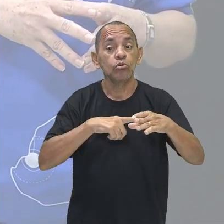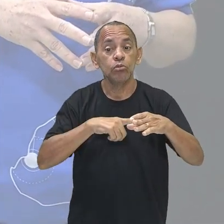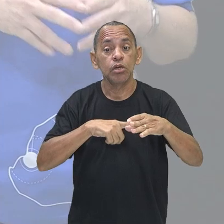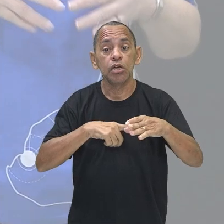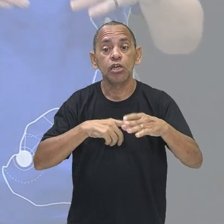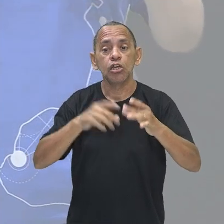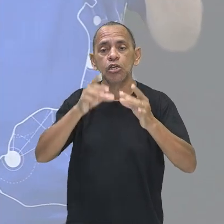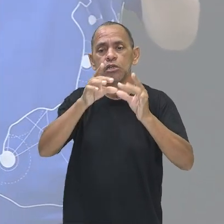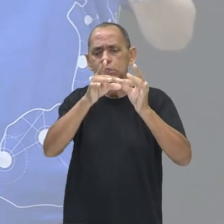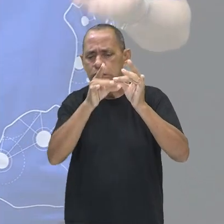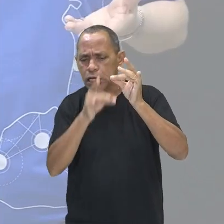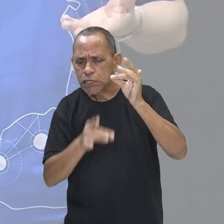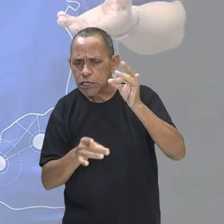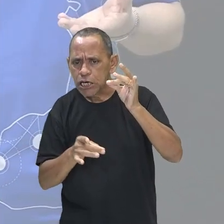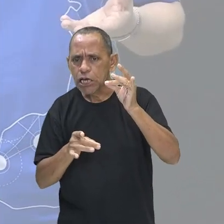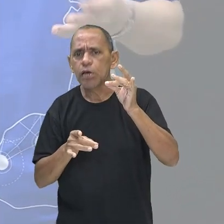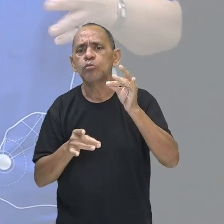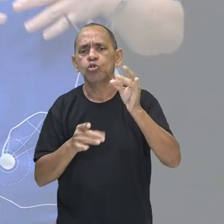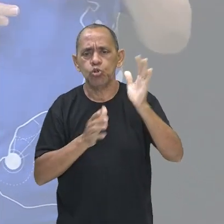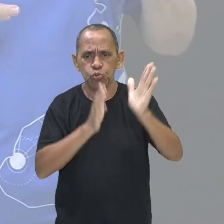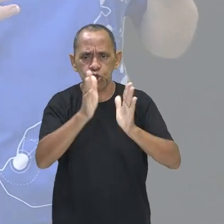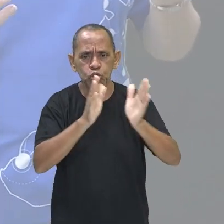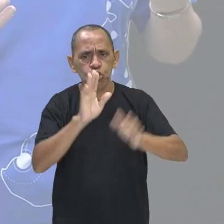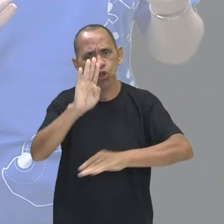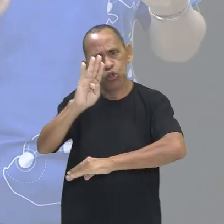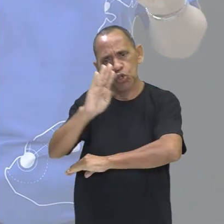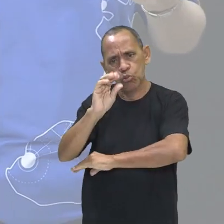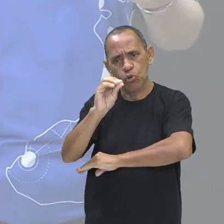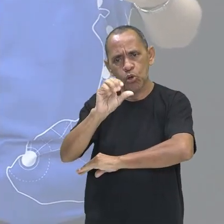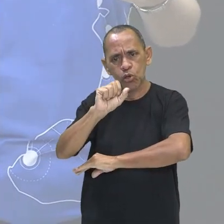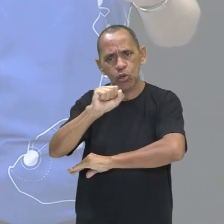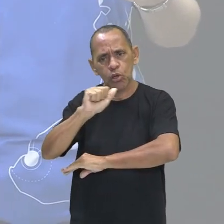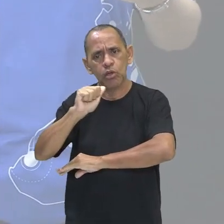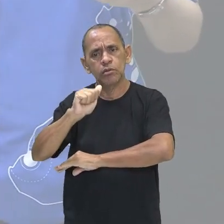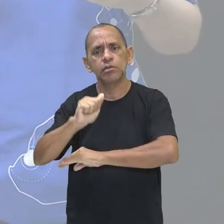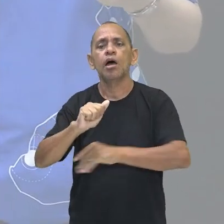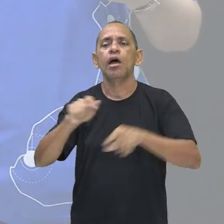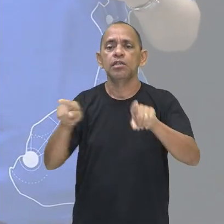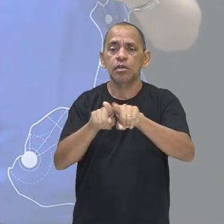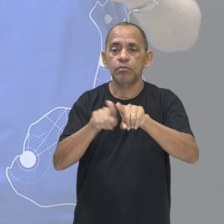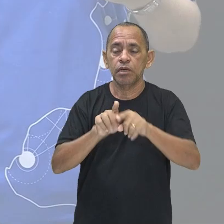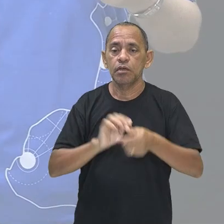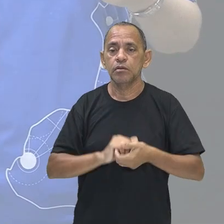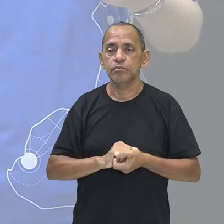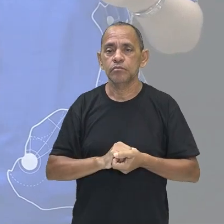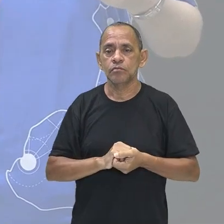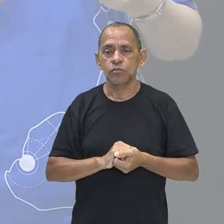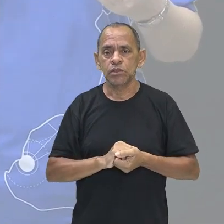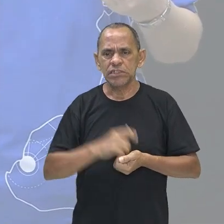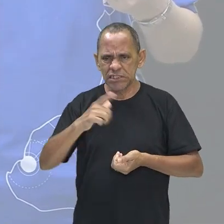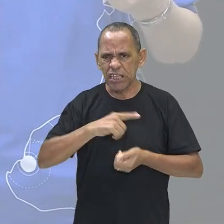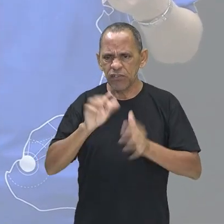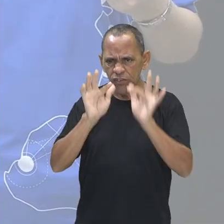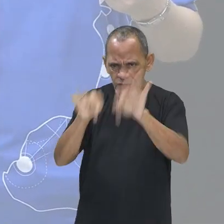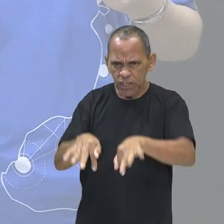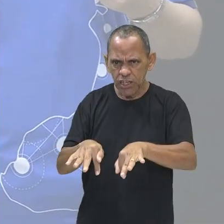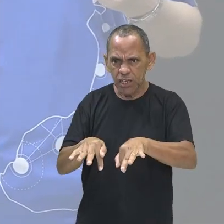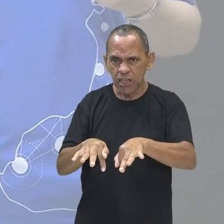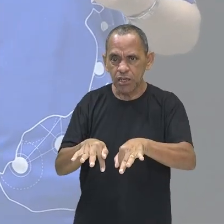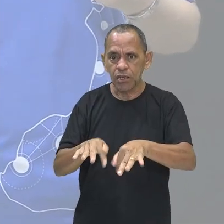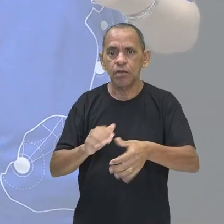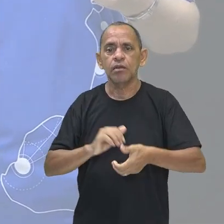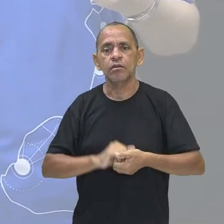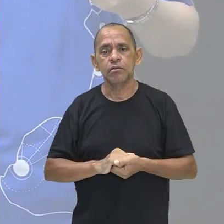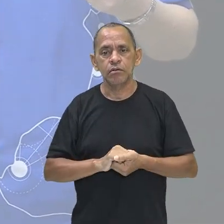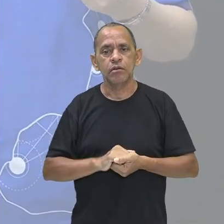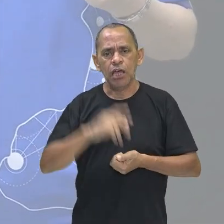bossa nova, nós também temos que falar, tudo que começa tem um fim. Será que foi um fim? Mas nós já temos a história, nós